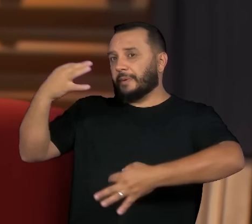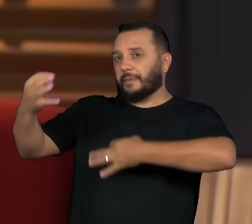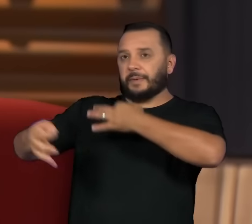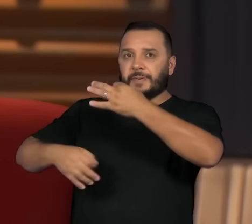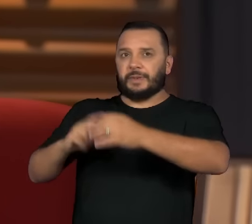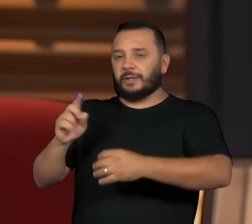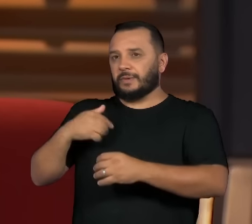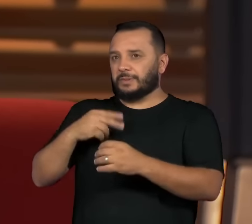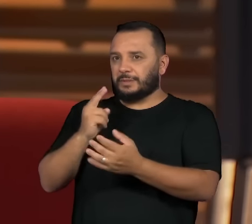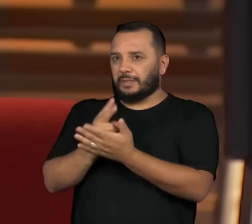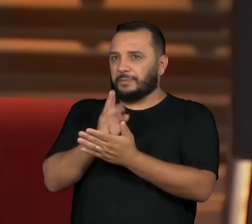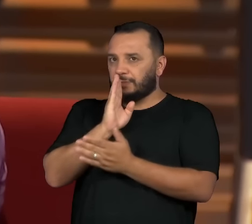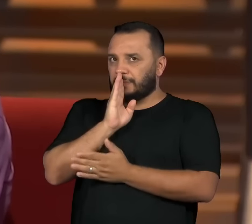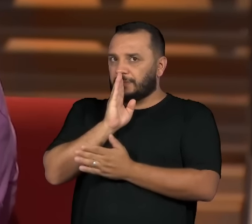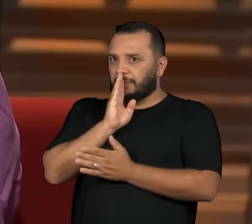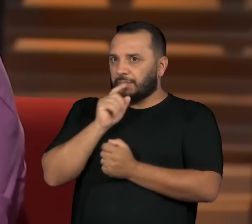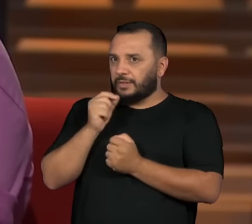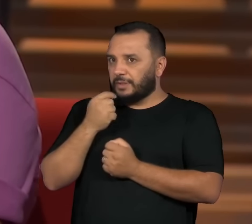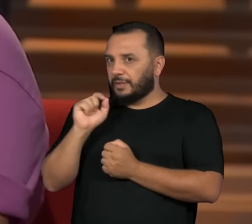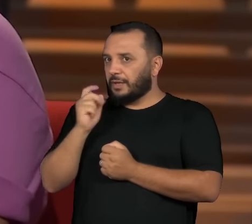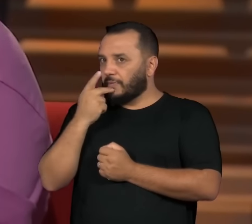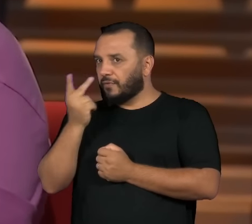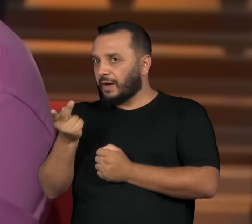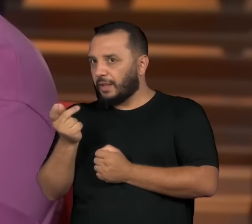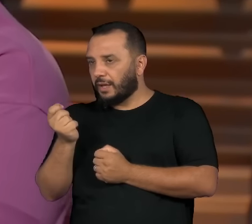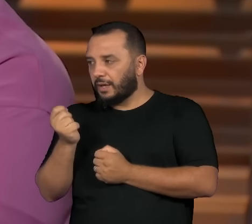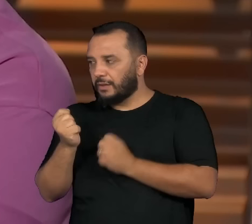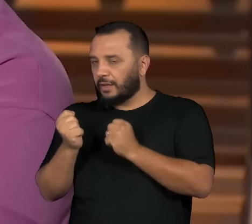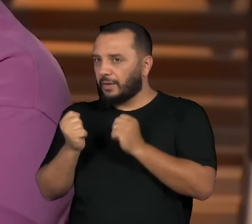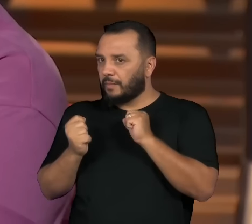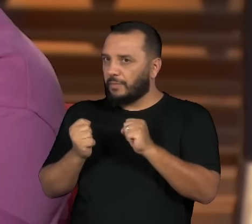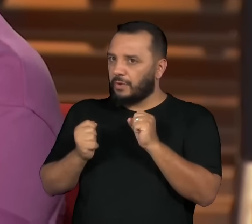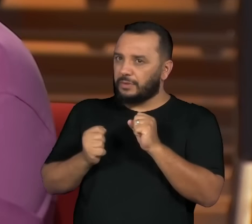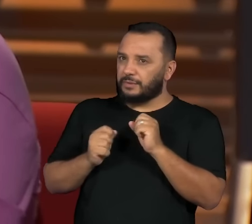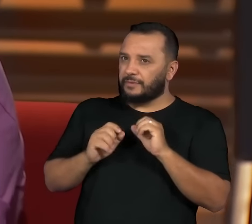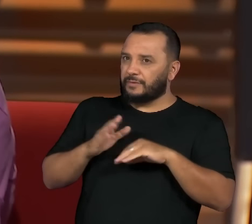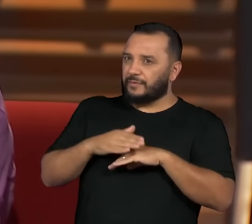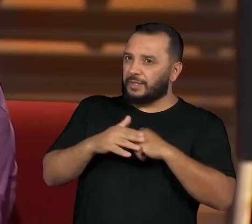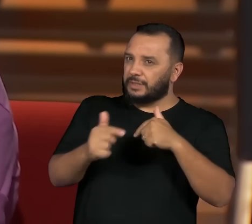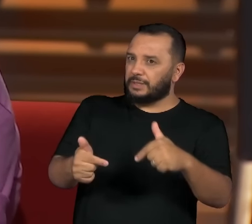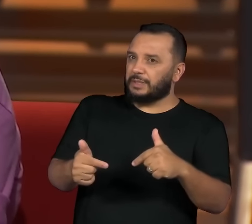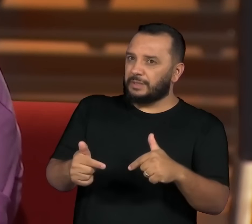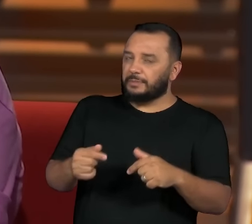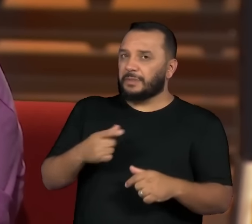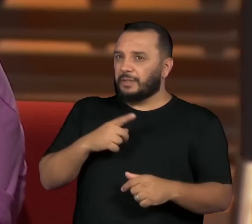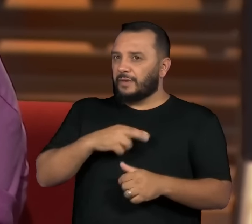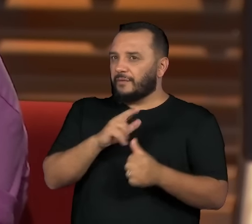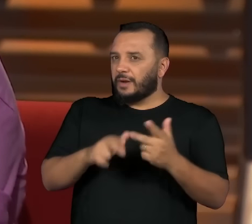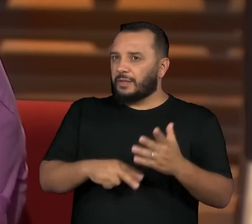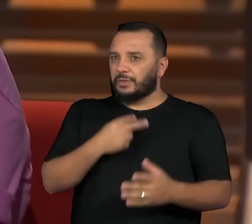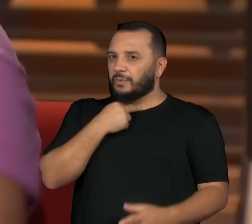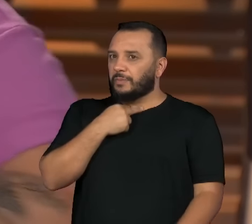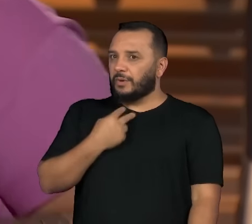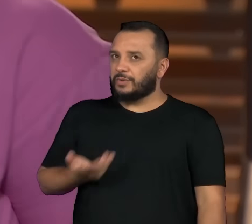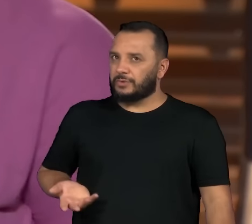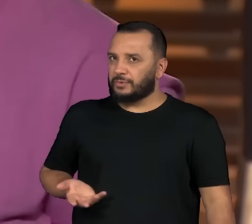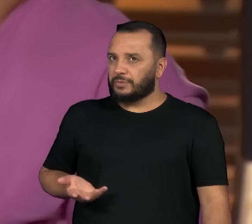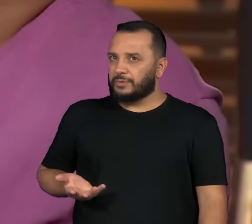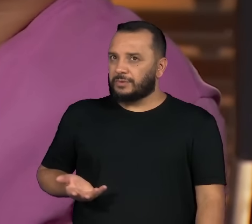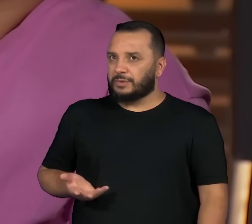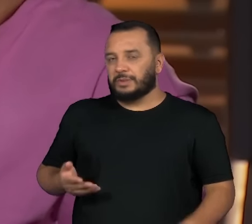sempre assim. O que eu vou fazer? O que é que eu posso fazer? Porque tem várias coisas que eu não posso.